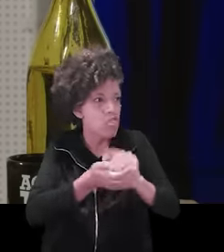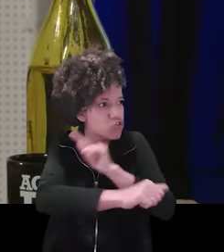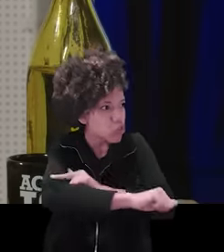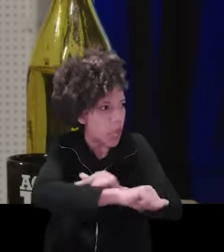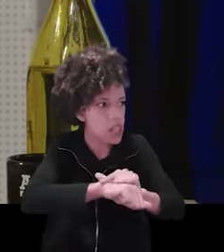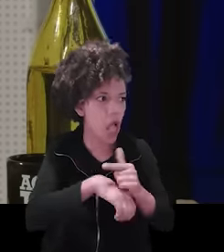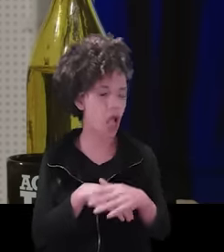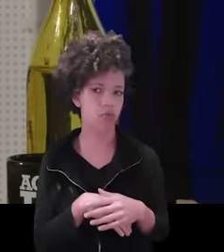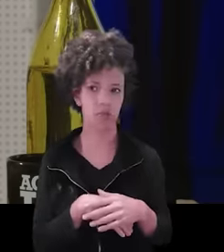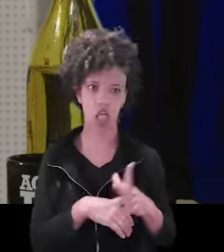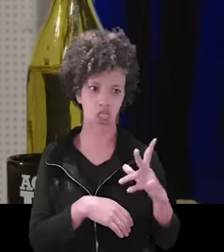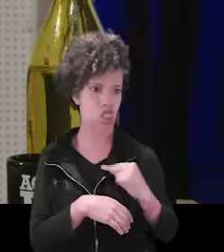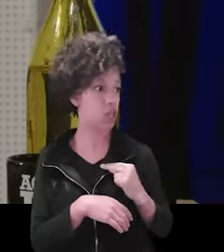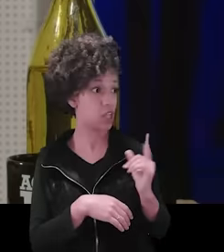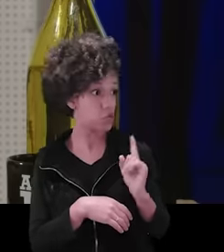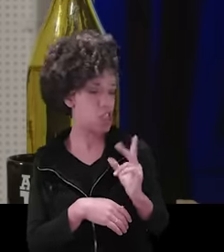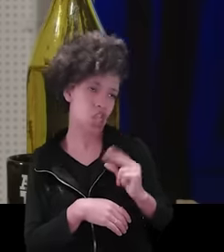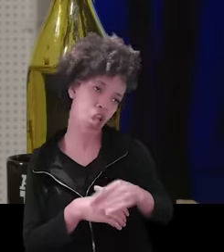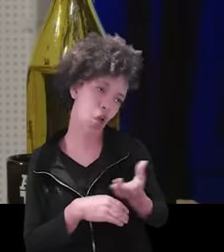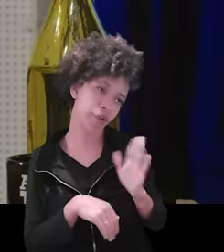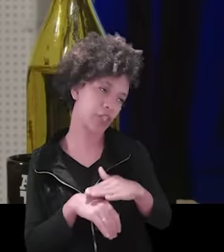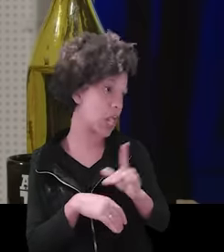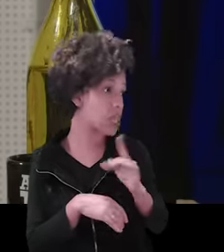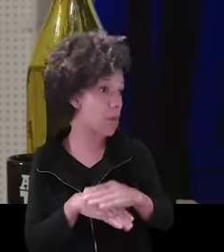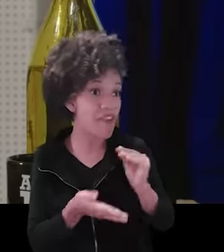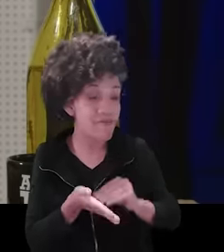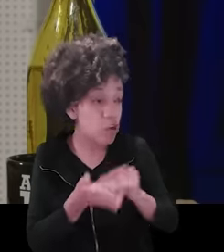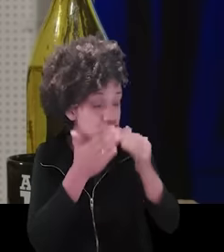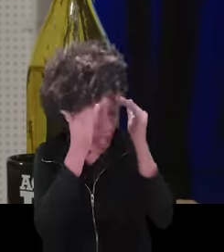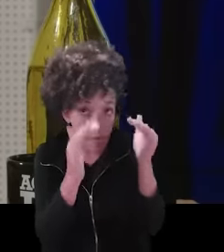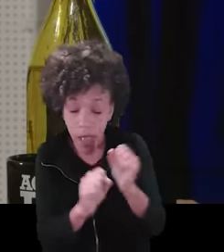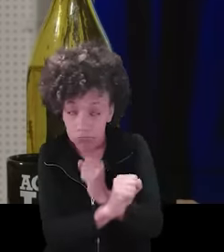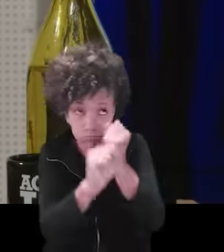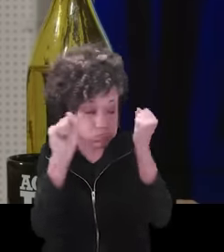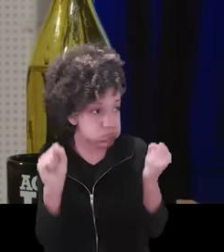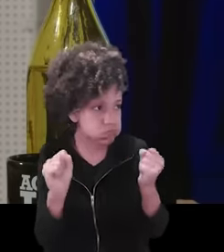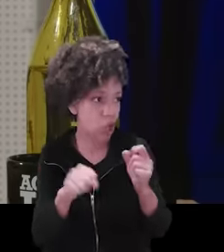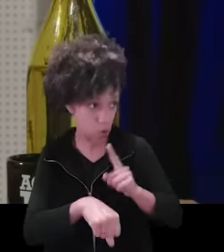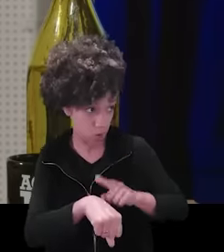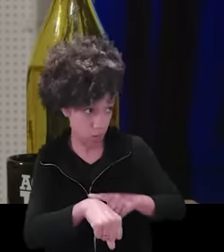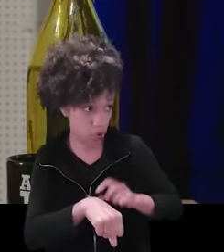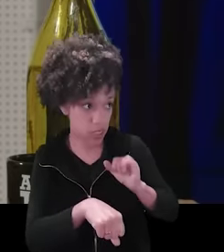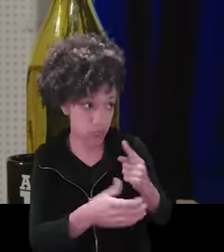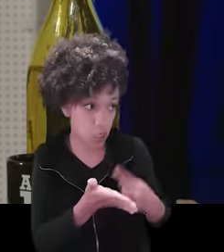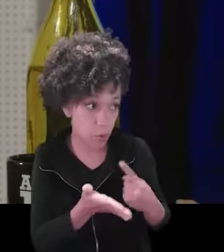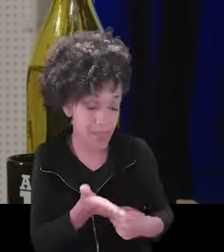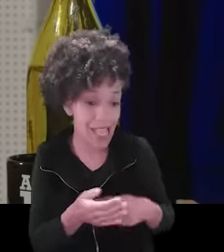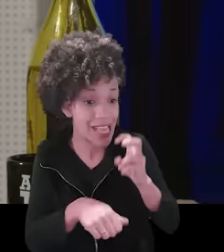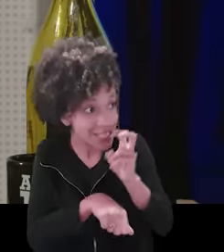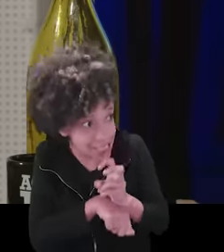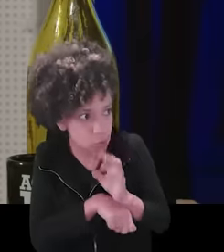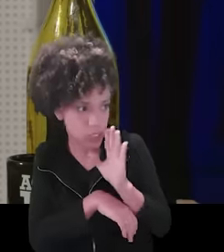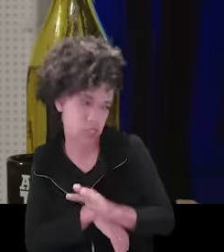tipo não é não é só assim não só lhe que ele não é tipo uma falta de respeito gigantesca horário se você